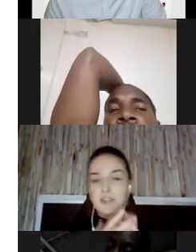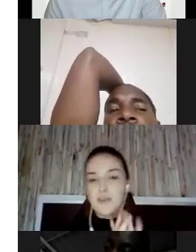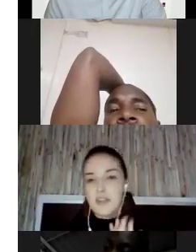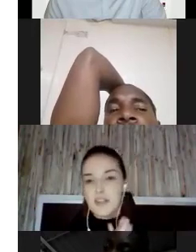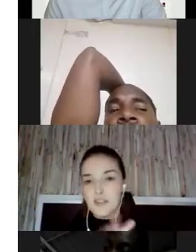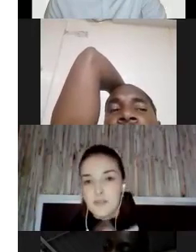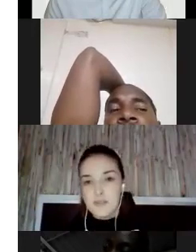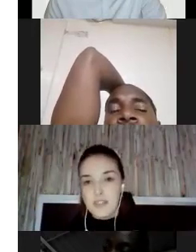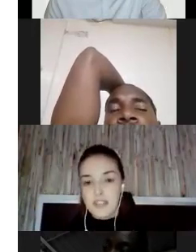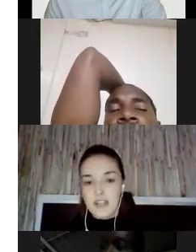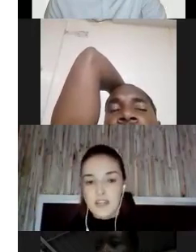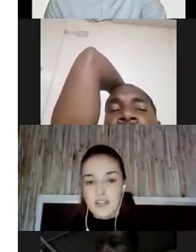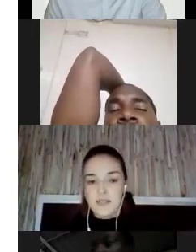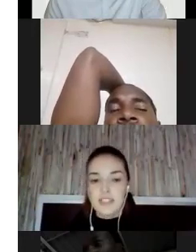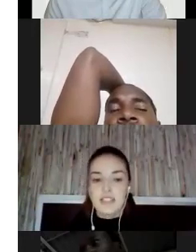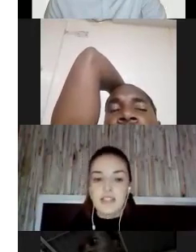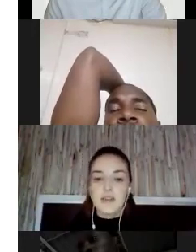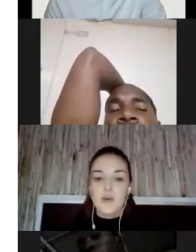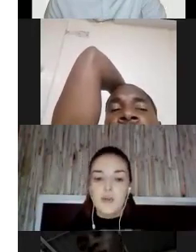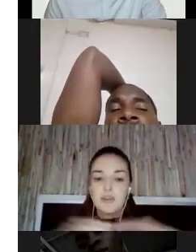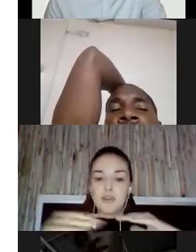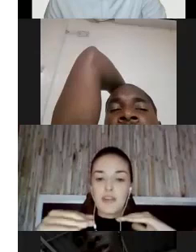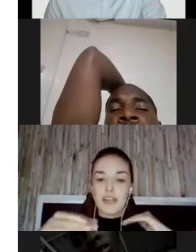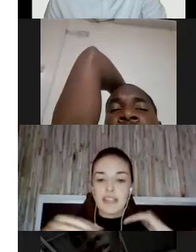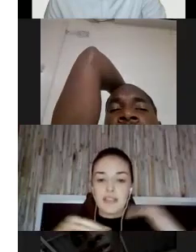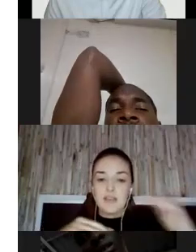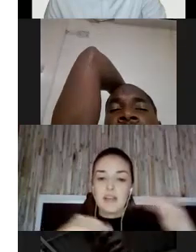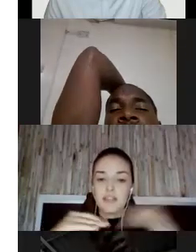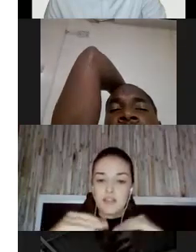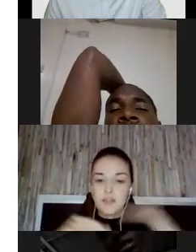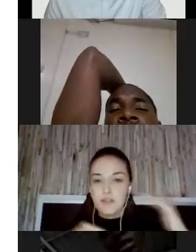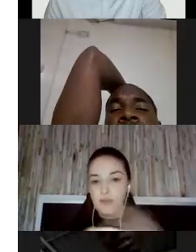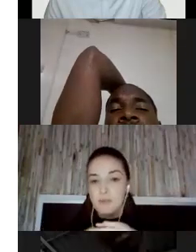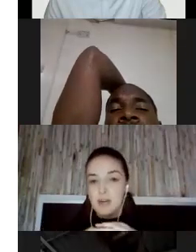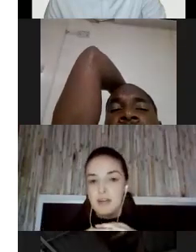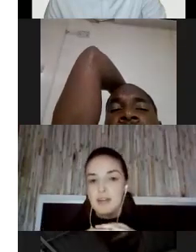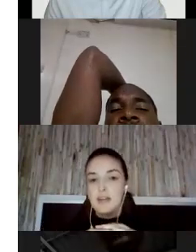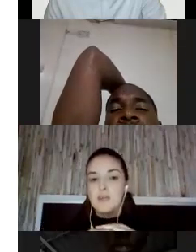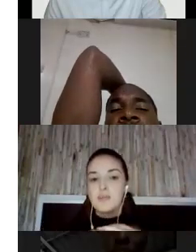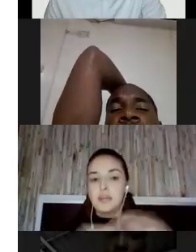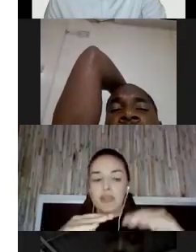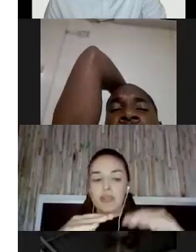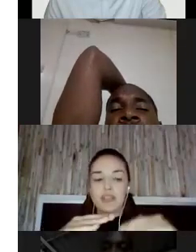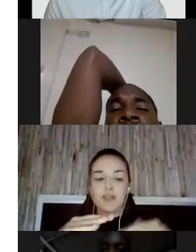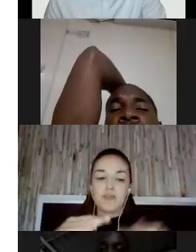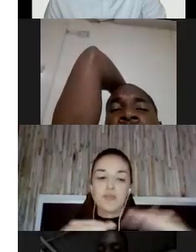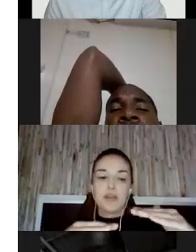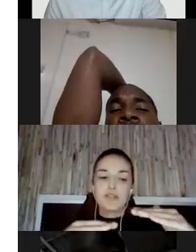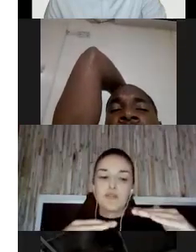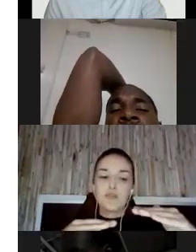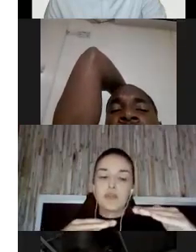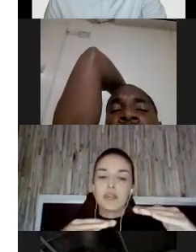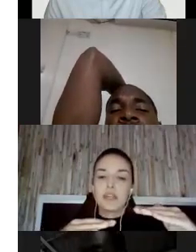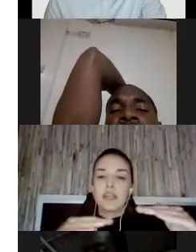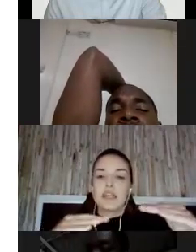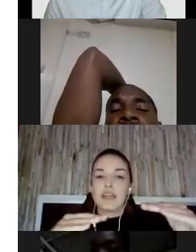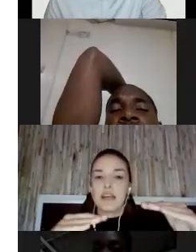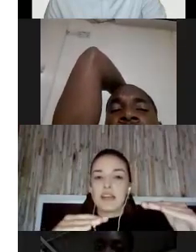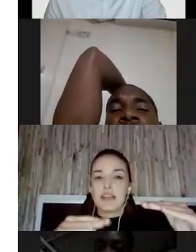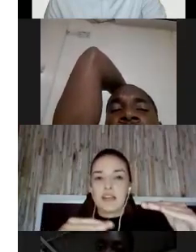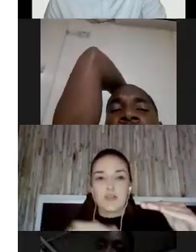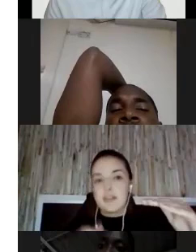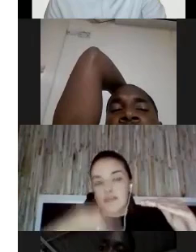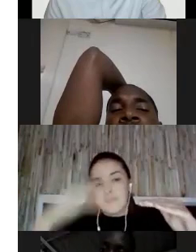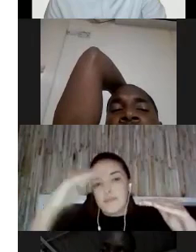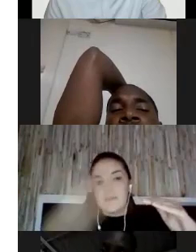a tectônica juntas, elas vão dizer como é que fica a variação relativa do nível do mar. Porque pode ser que o nível do mar suba e aí